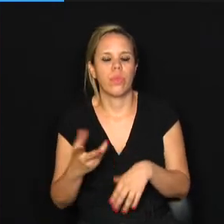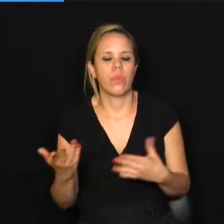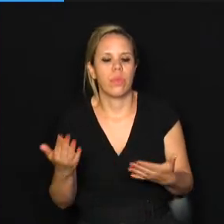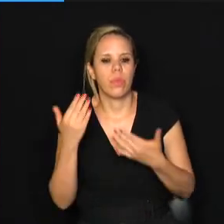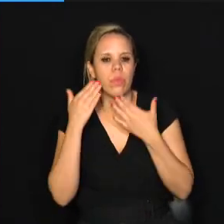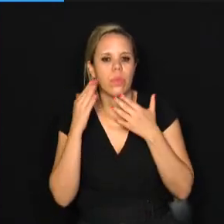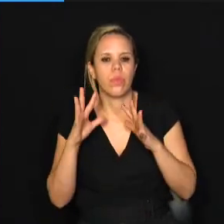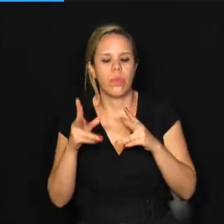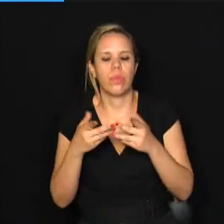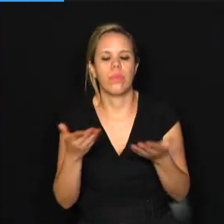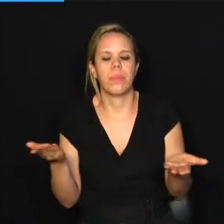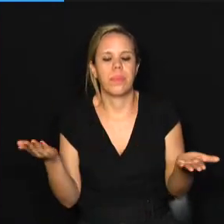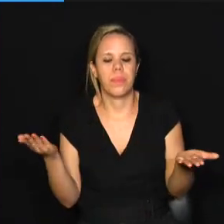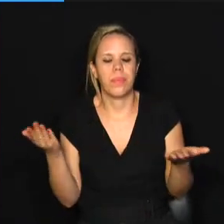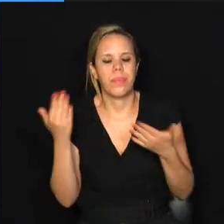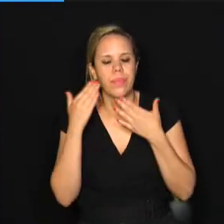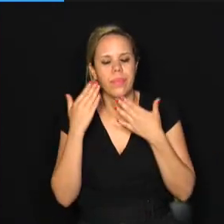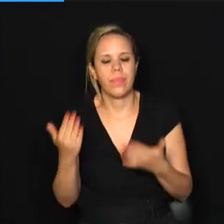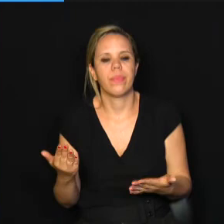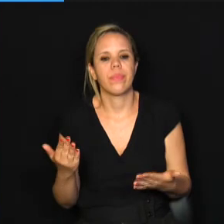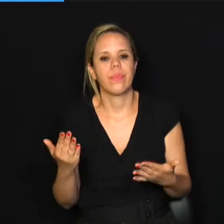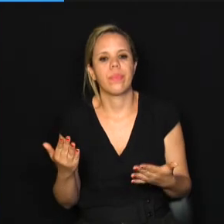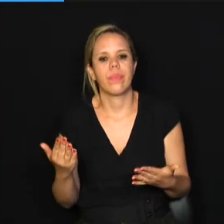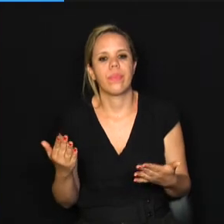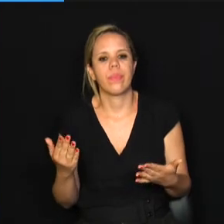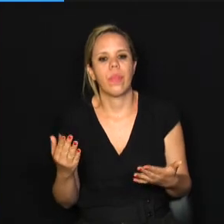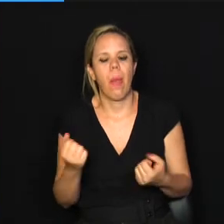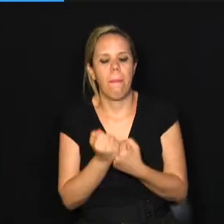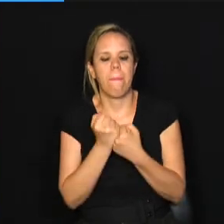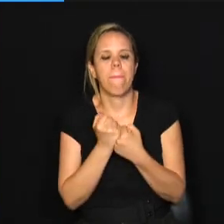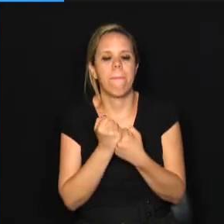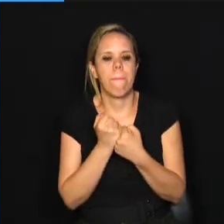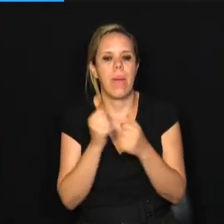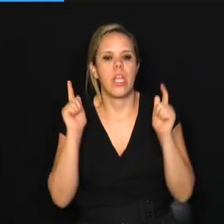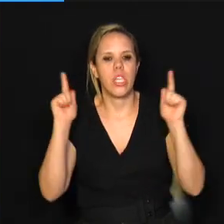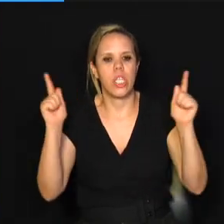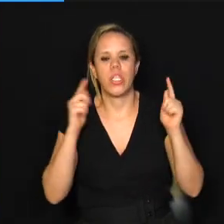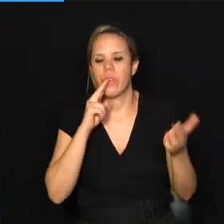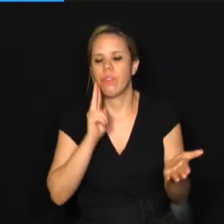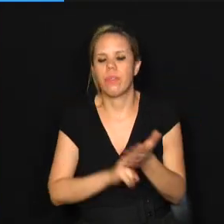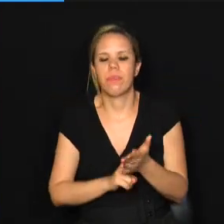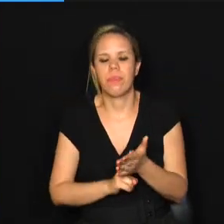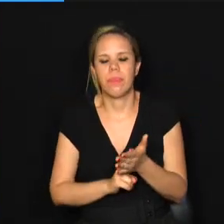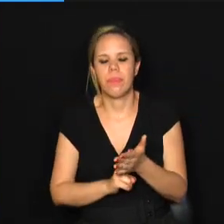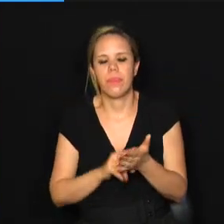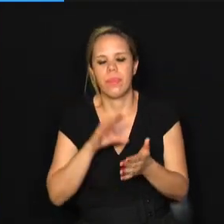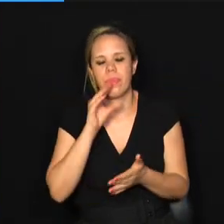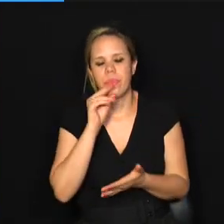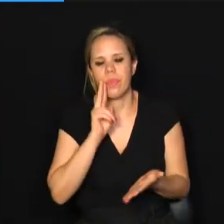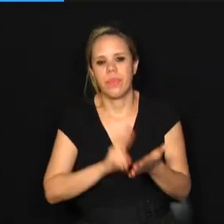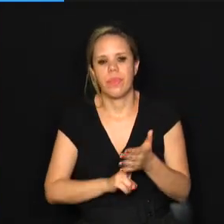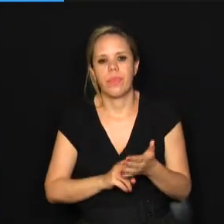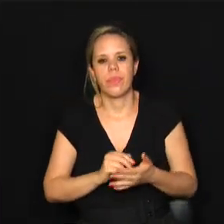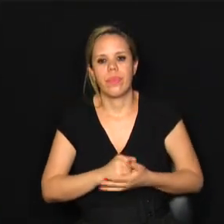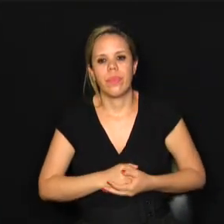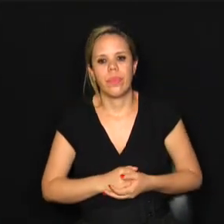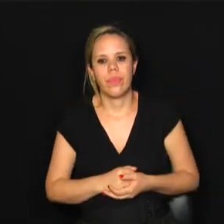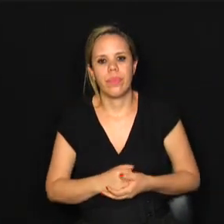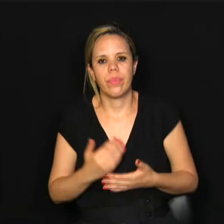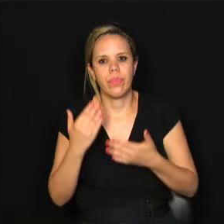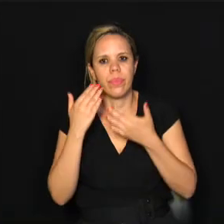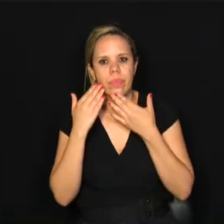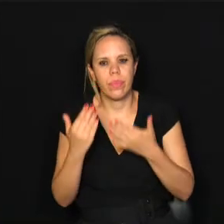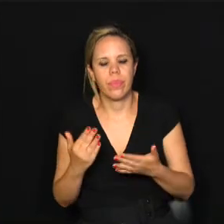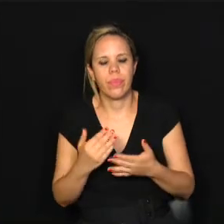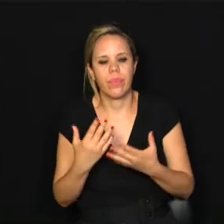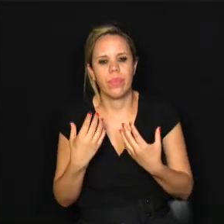agradecer a todos. E muito obrigado e total apoio à greve dos Correios, dos funcionários dos Correios. Obrigado, Evelyn, por